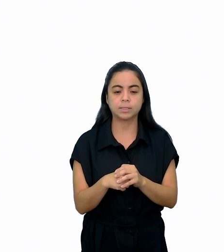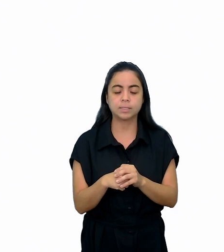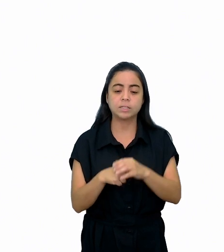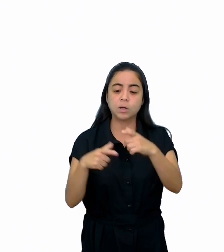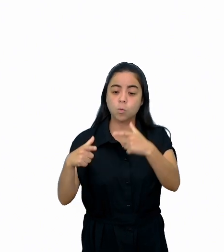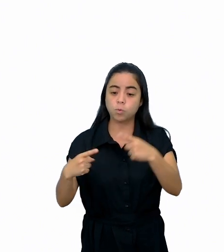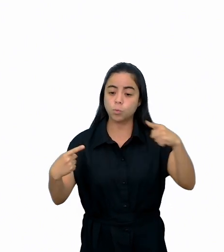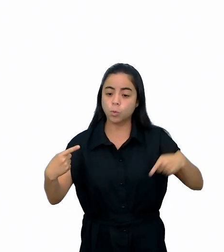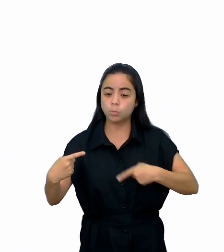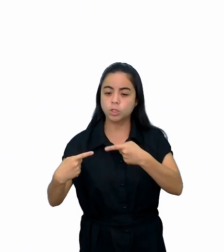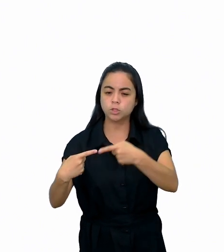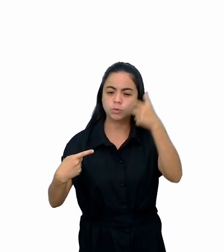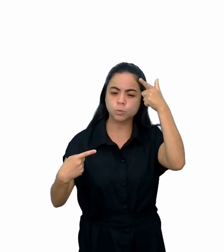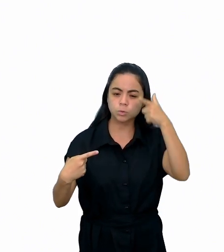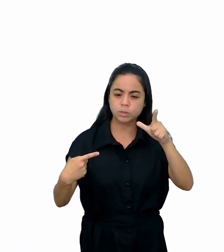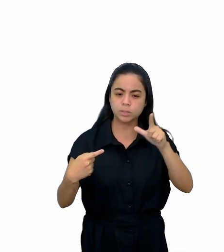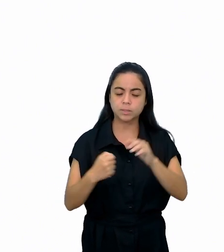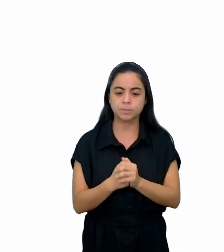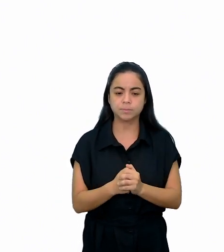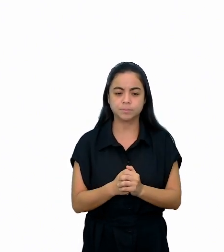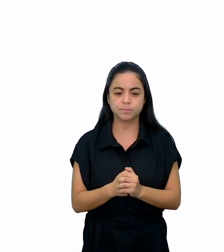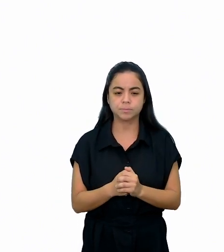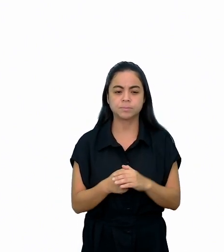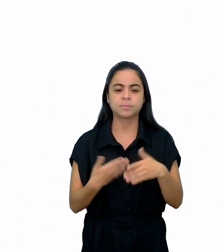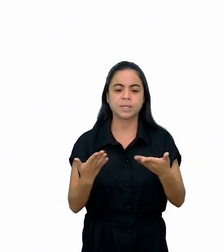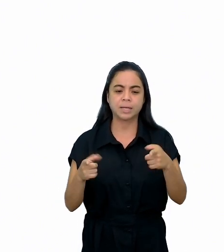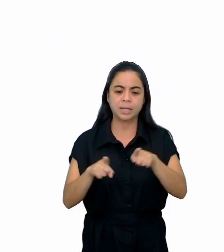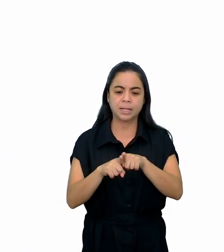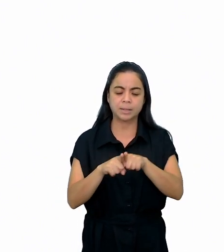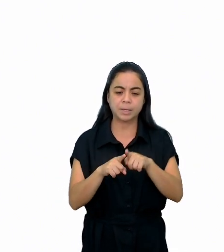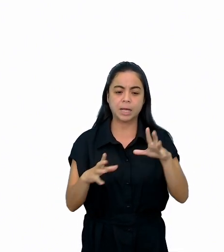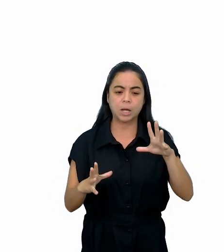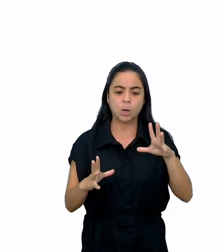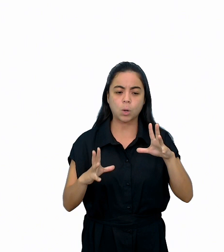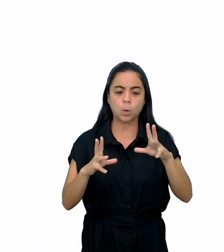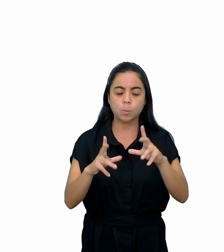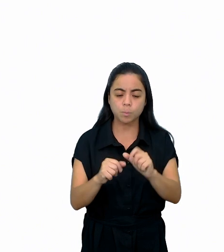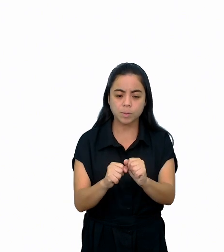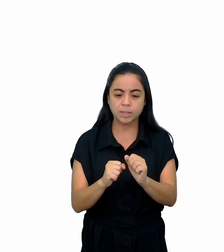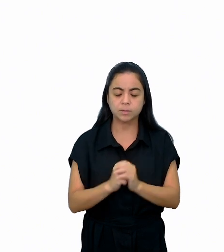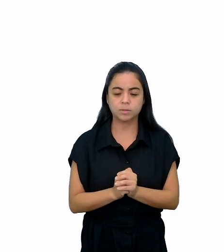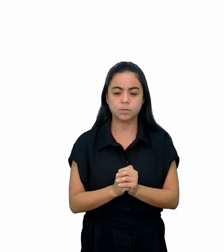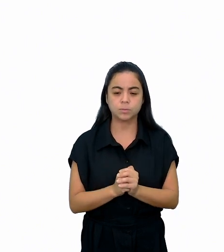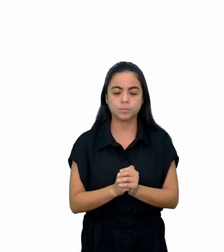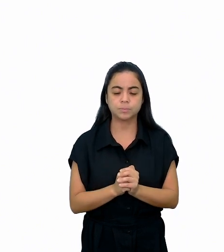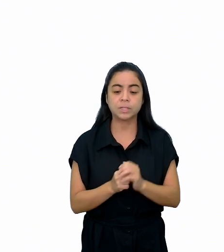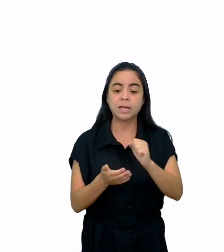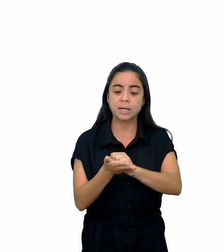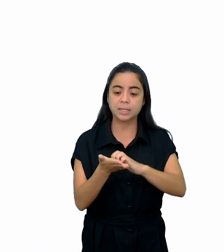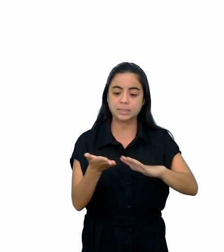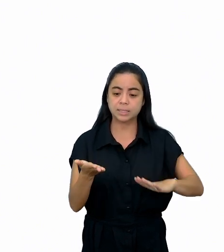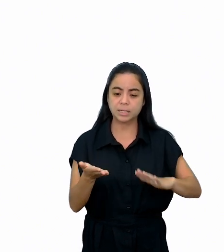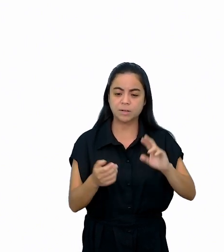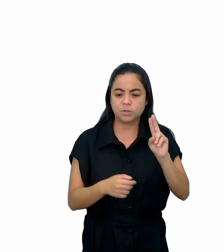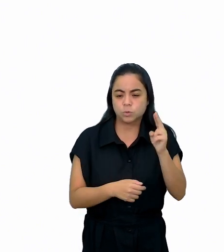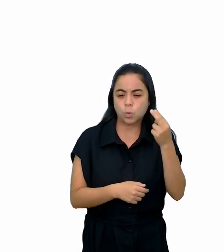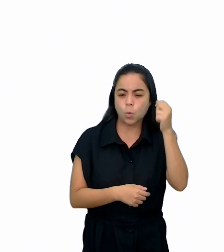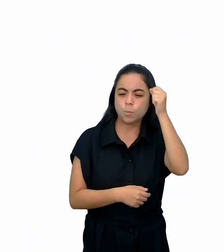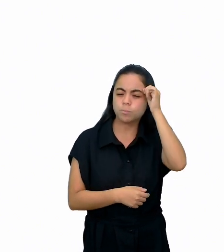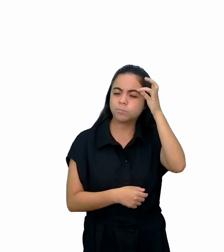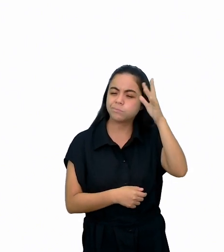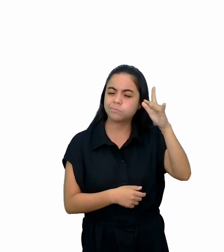lugar. Ponte e Serrazina, elas ainda completam, né? As tarefas ou imaginar